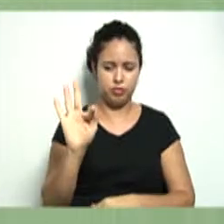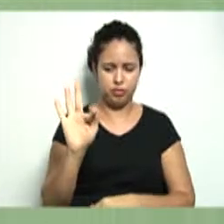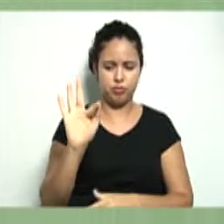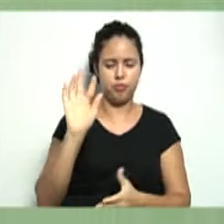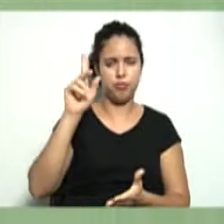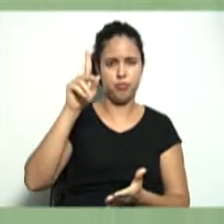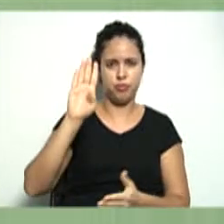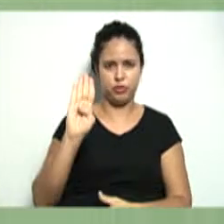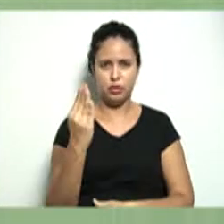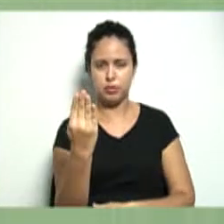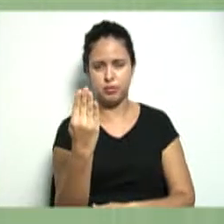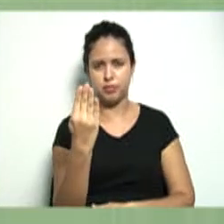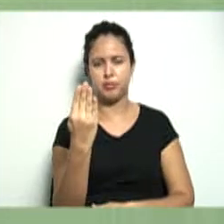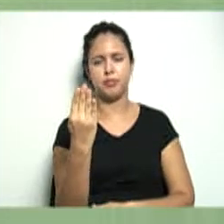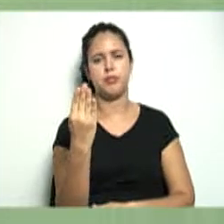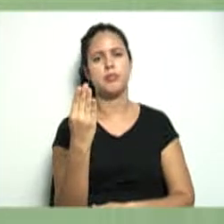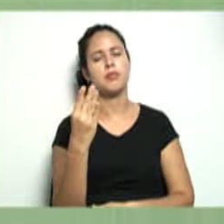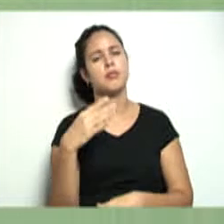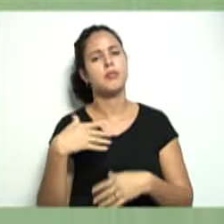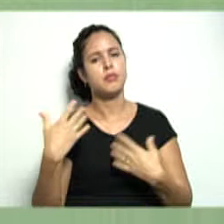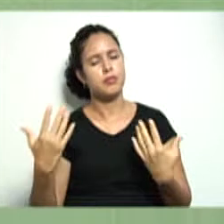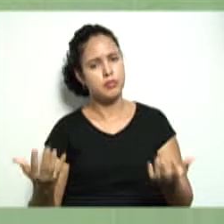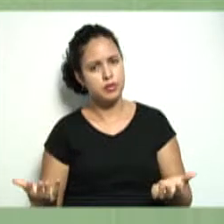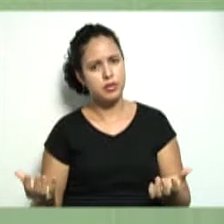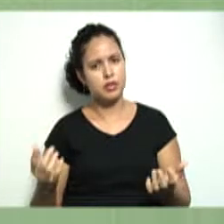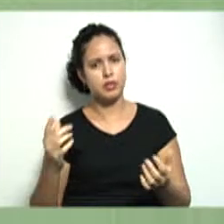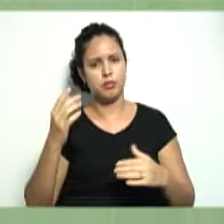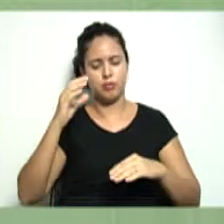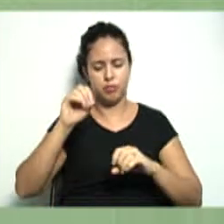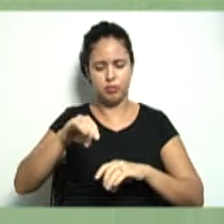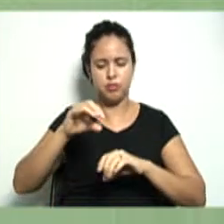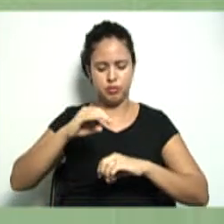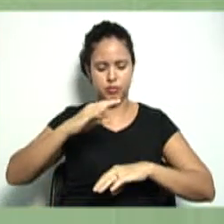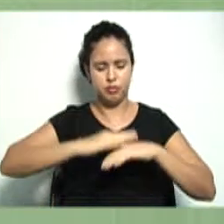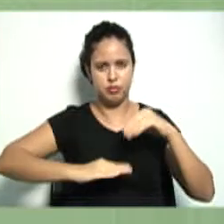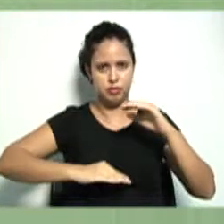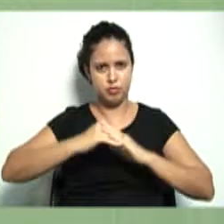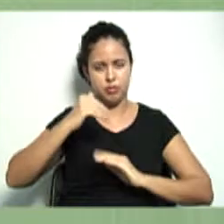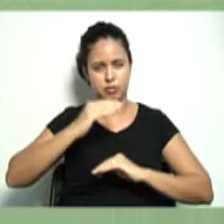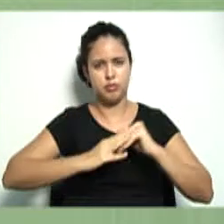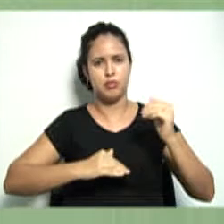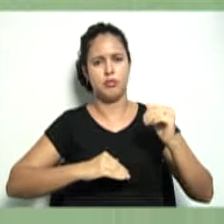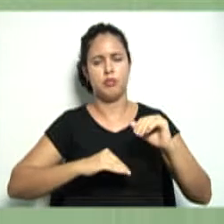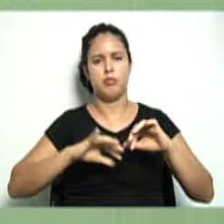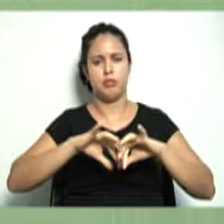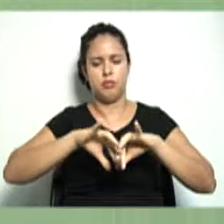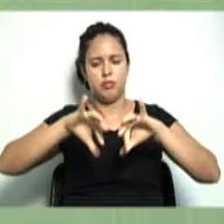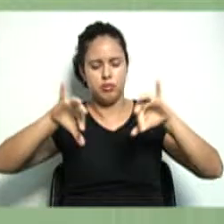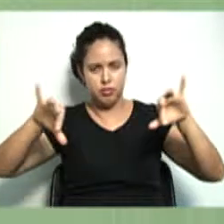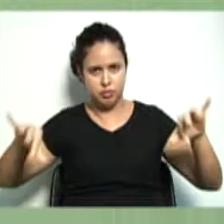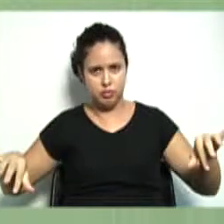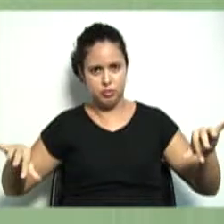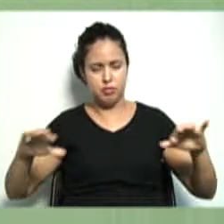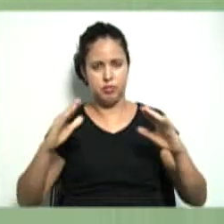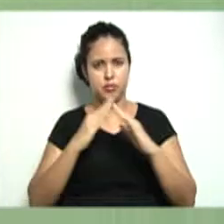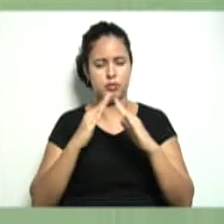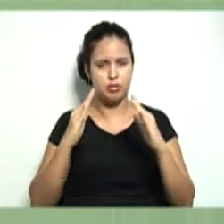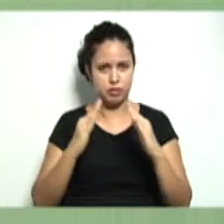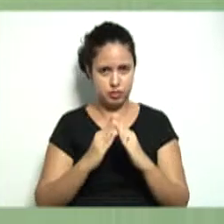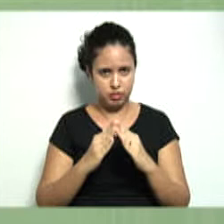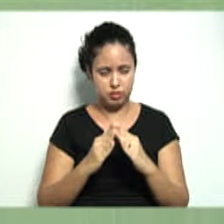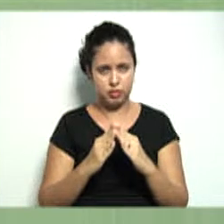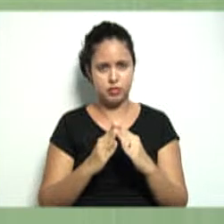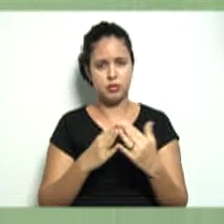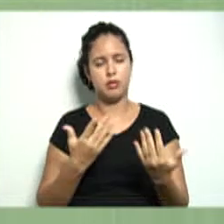Educação profissionalizante não está relacionada à divisão doméstica do trabalho, não é verdade? Esta